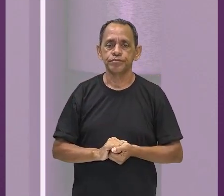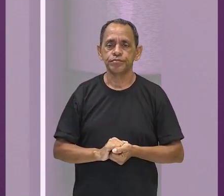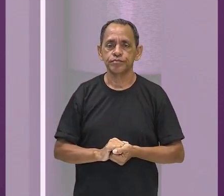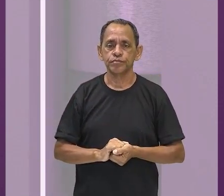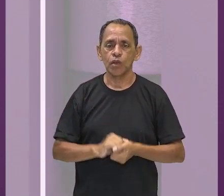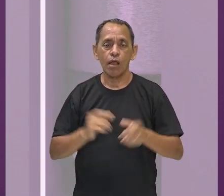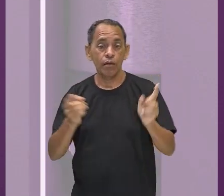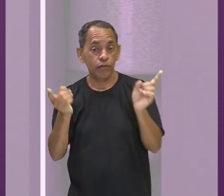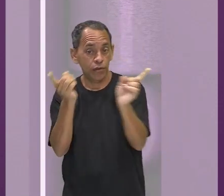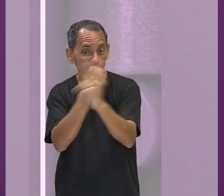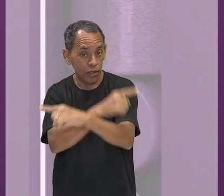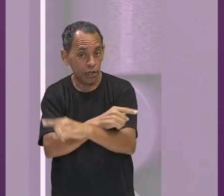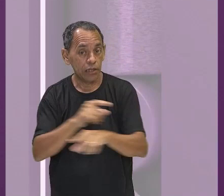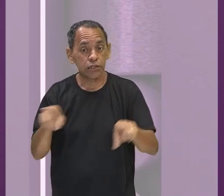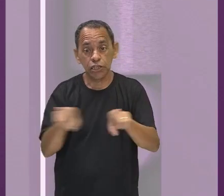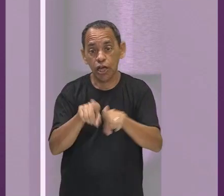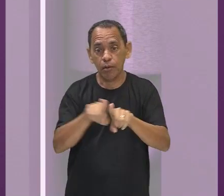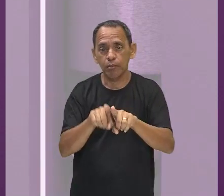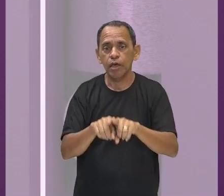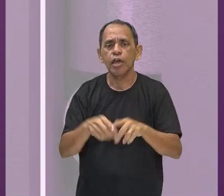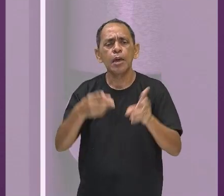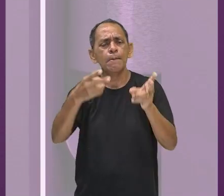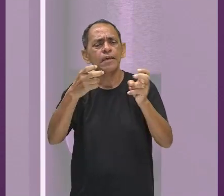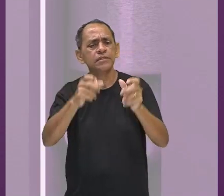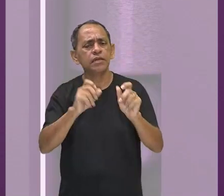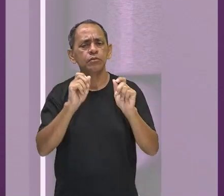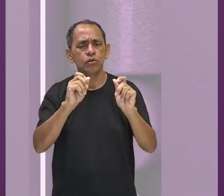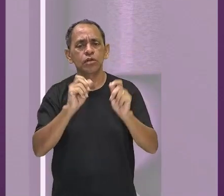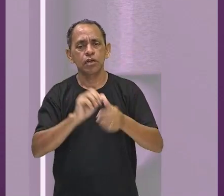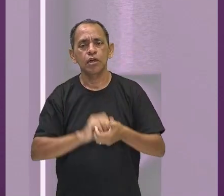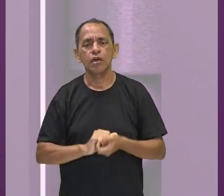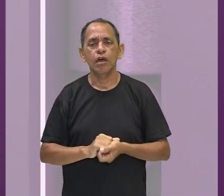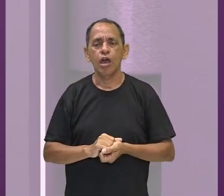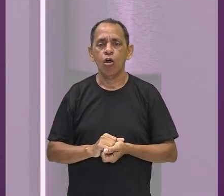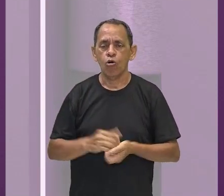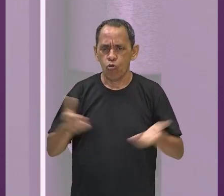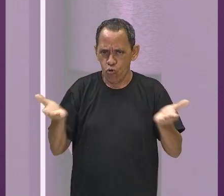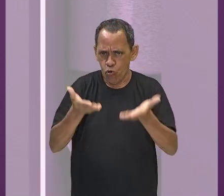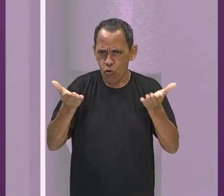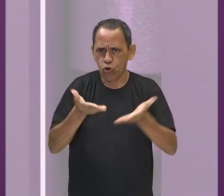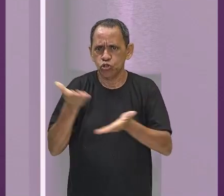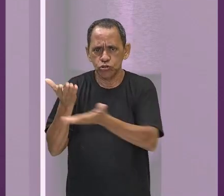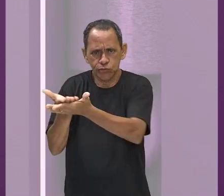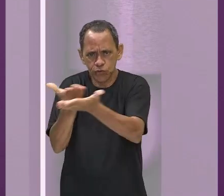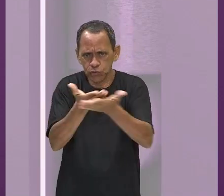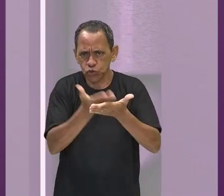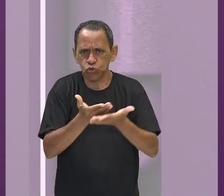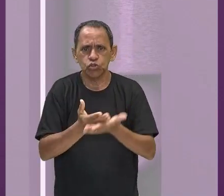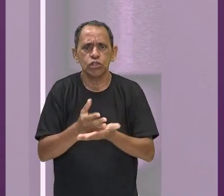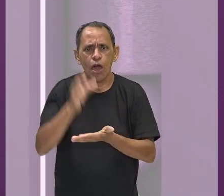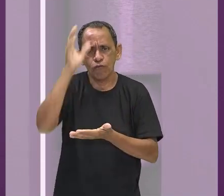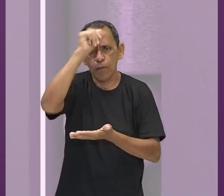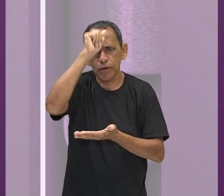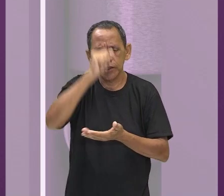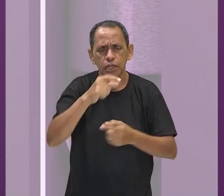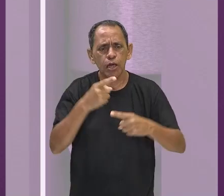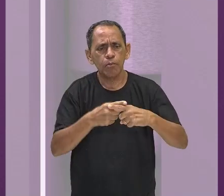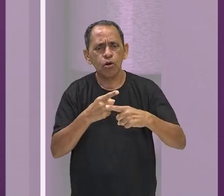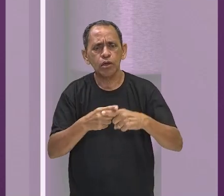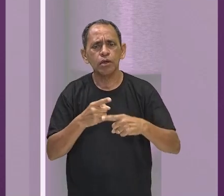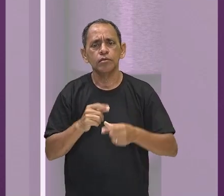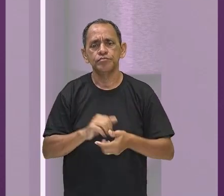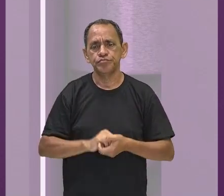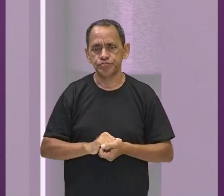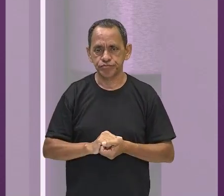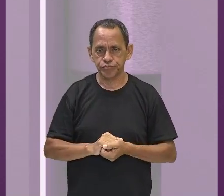nossos números decimais em frações decimais. Recapitulando, por que que a gente chama de fração decimal?